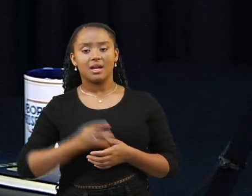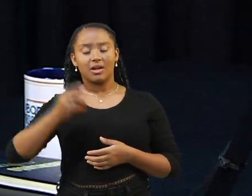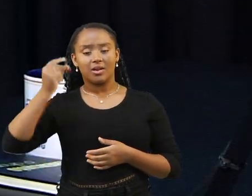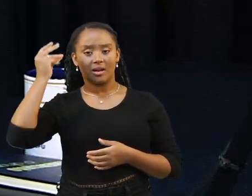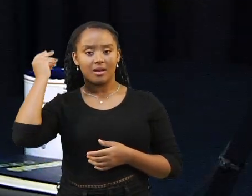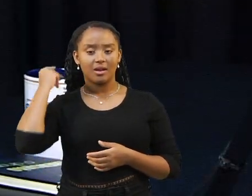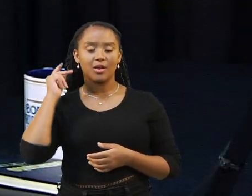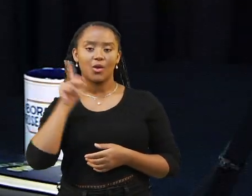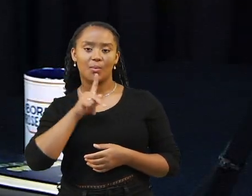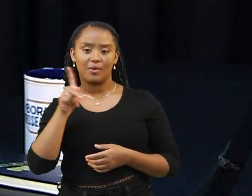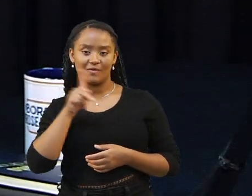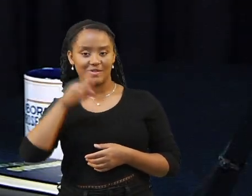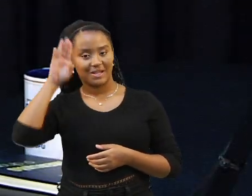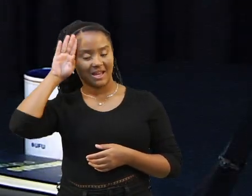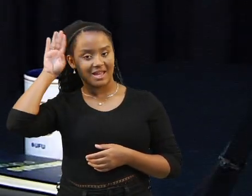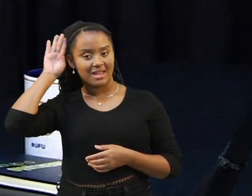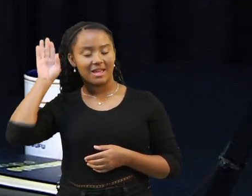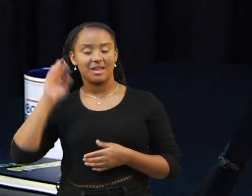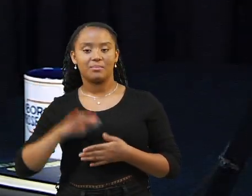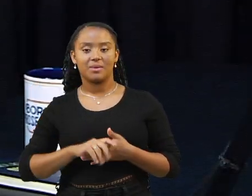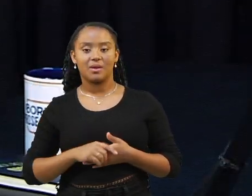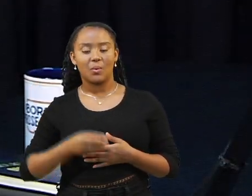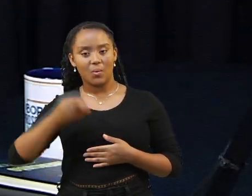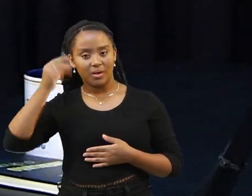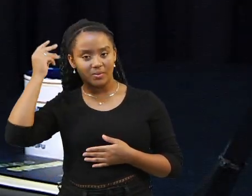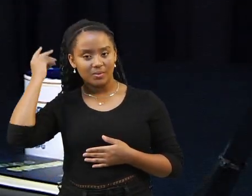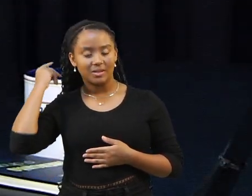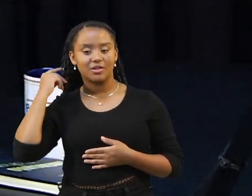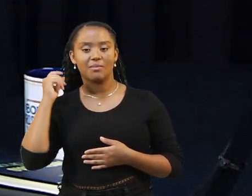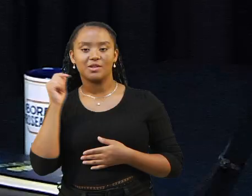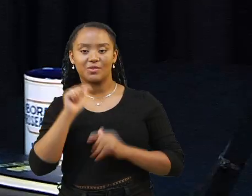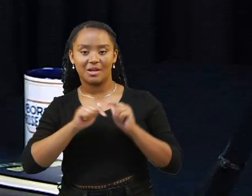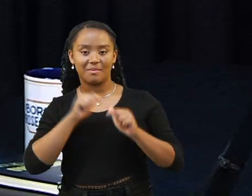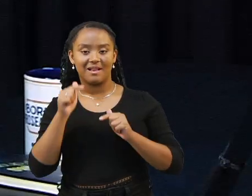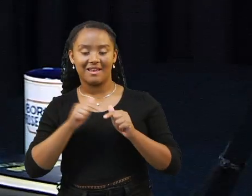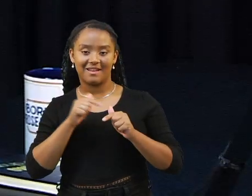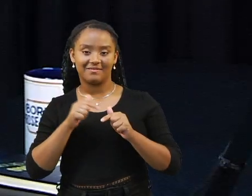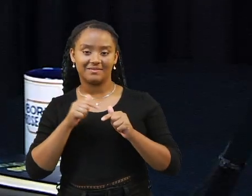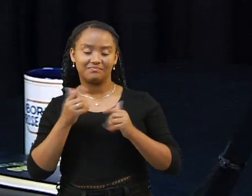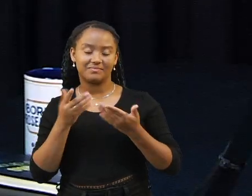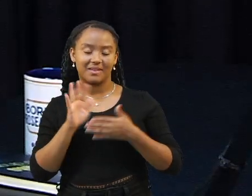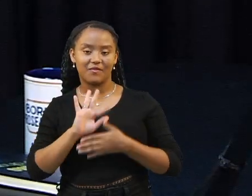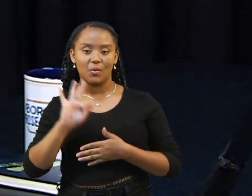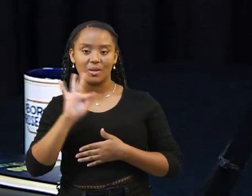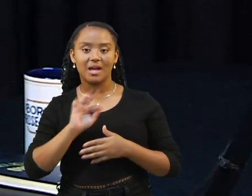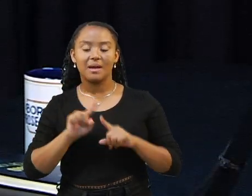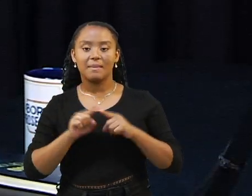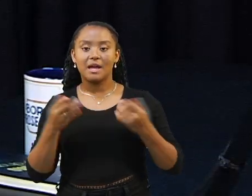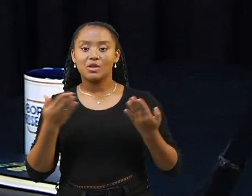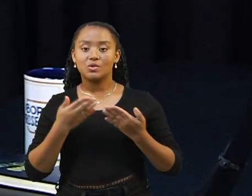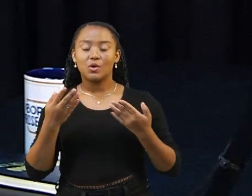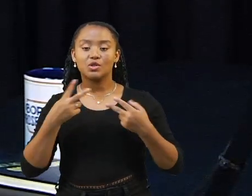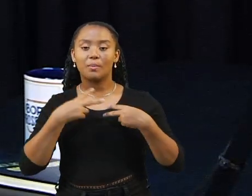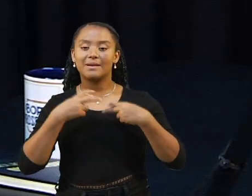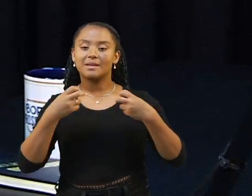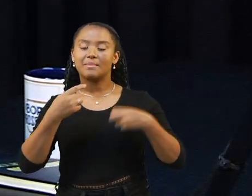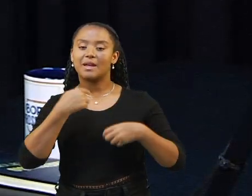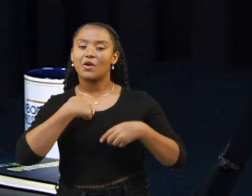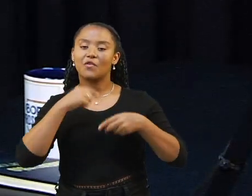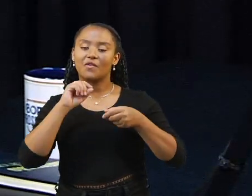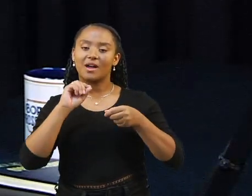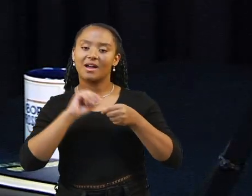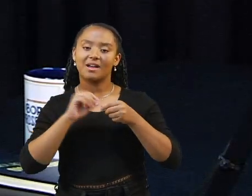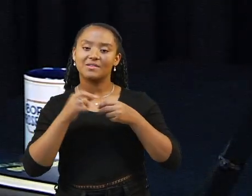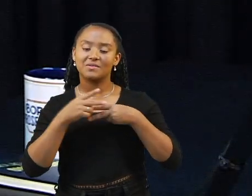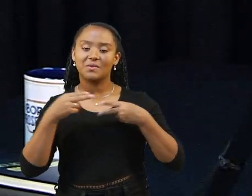encontraria quando eu era uma professora acadêmica, né? Trabalhava na academia. E hoje eu me